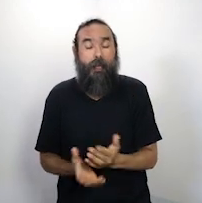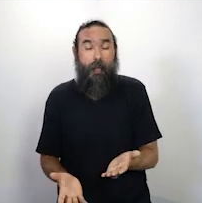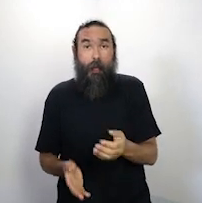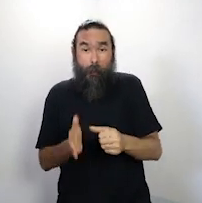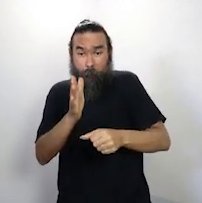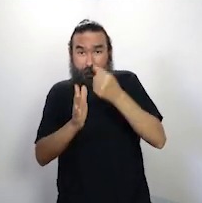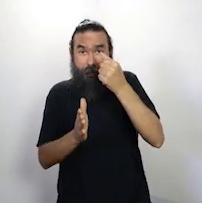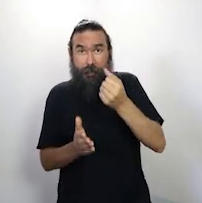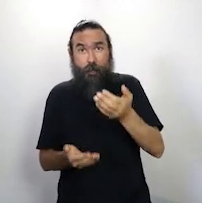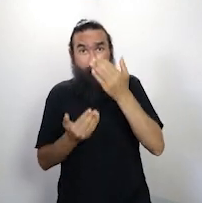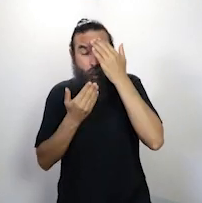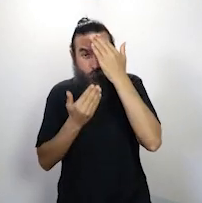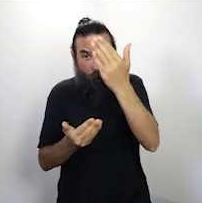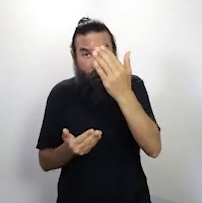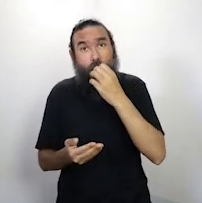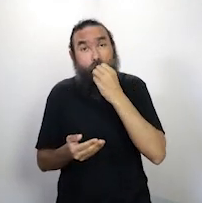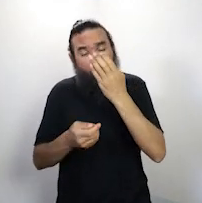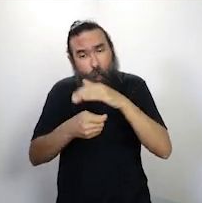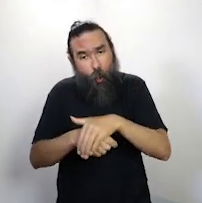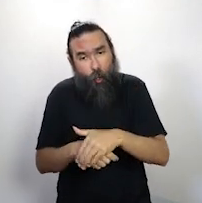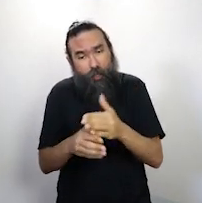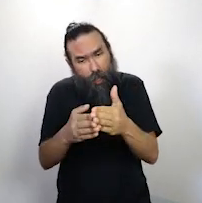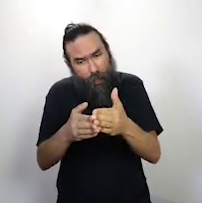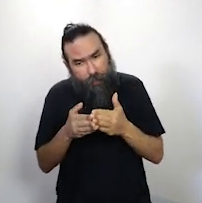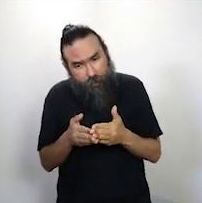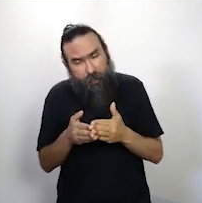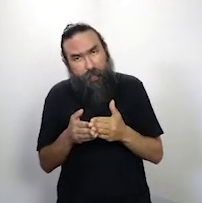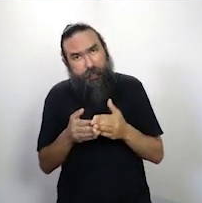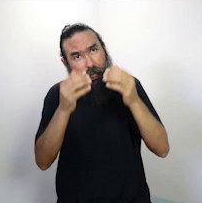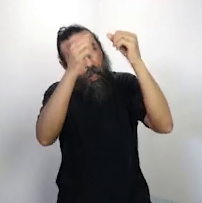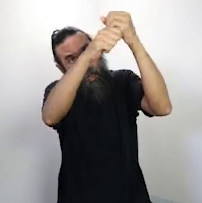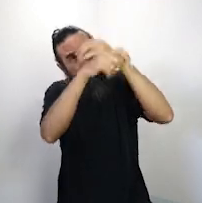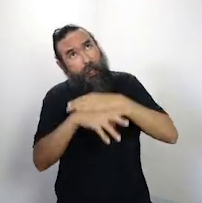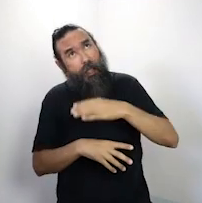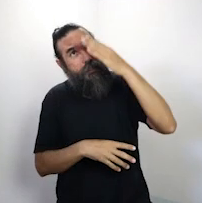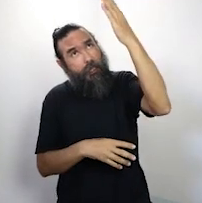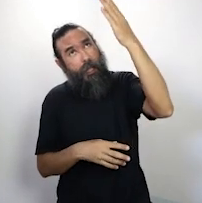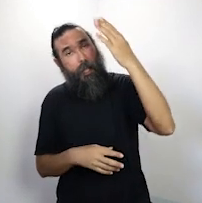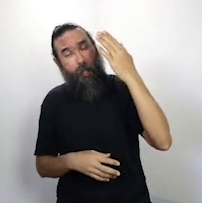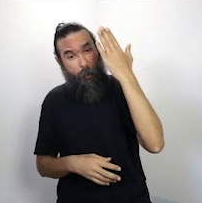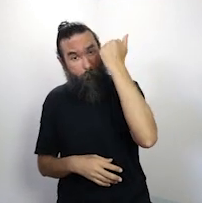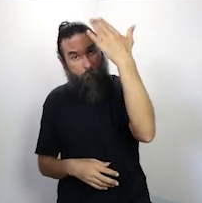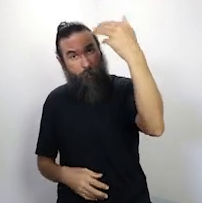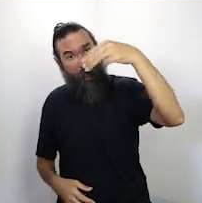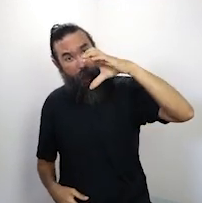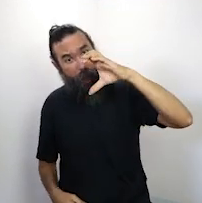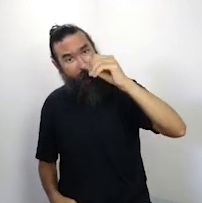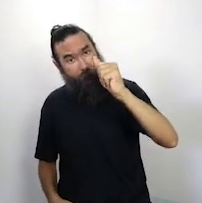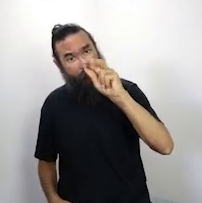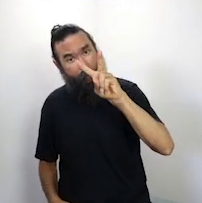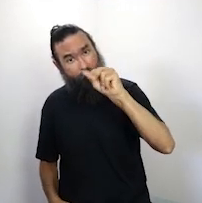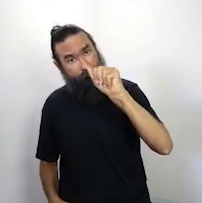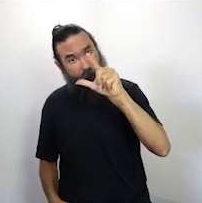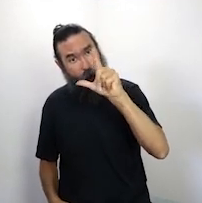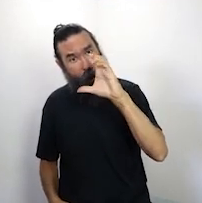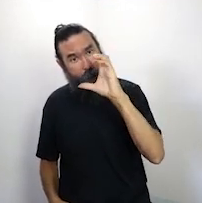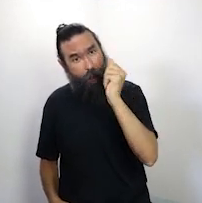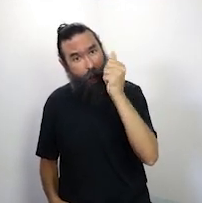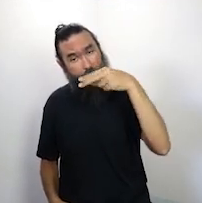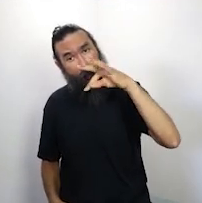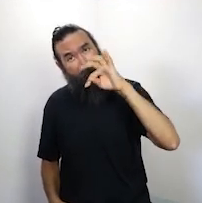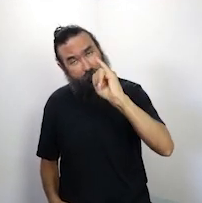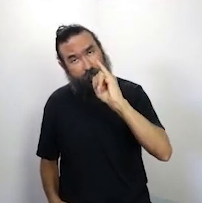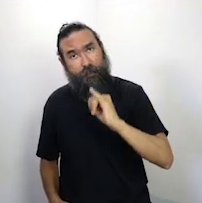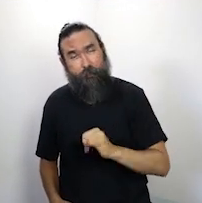à mestra Joana Cavalcante, a todas as batuqueiras do Baque Mulher Recife, todas as mães do Pina. A Nação Encanto